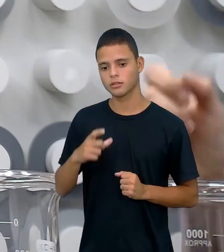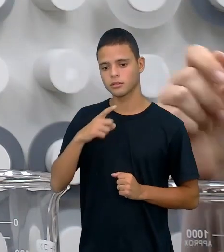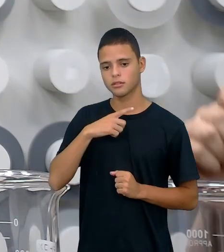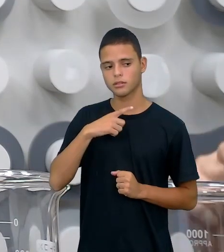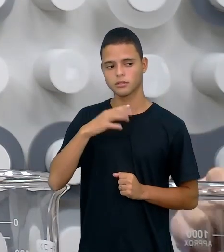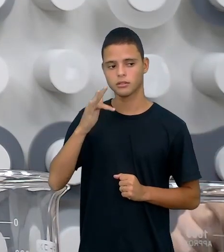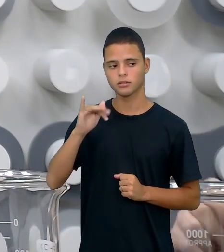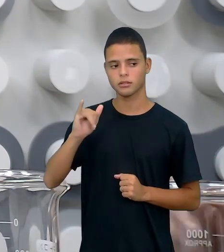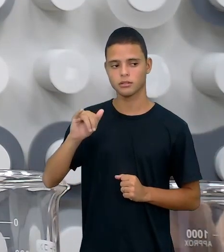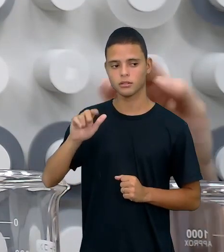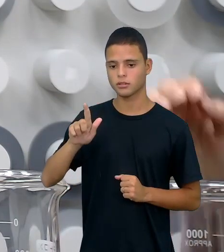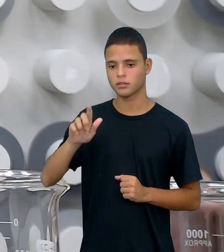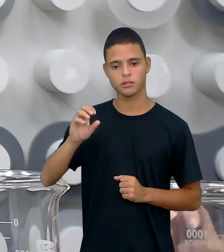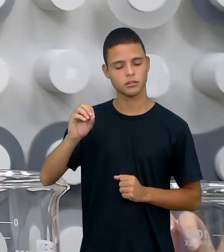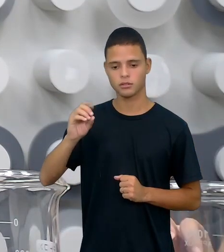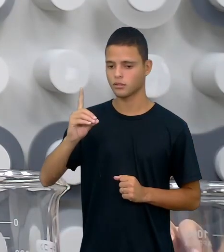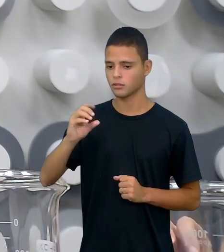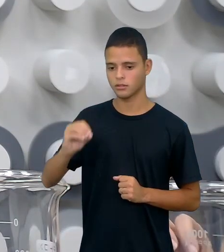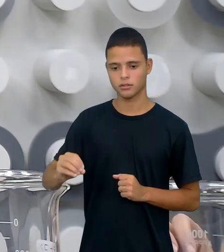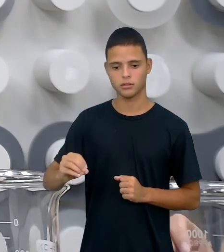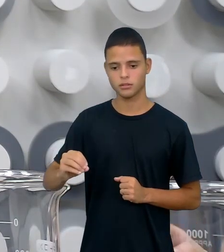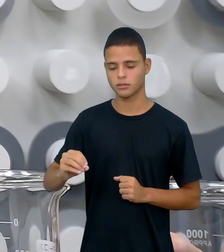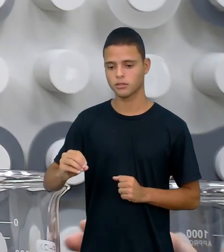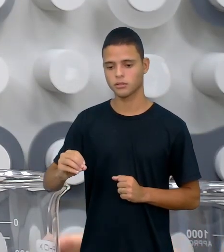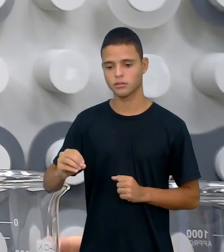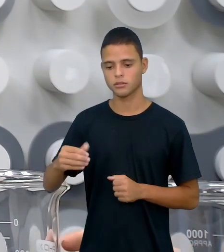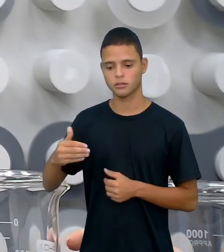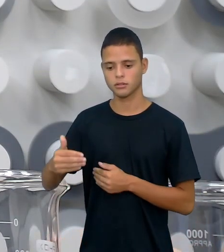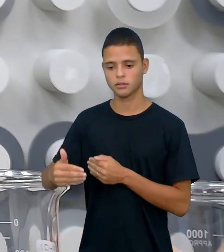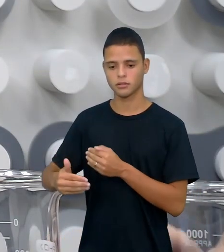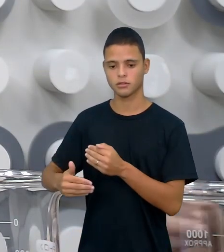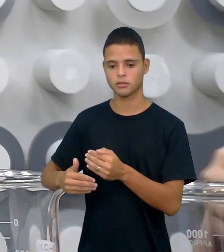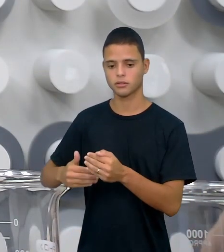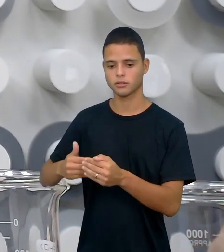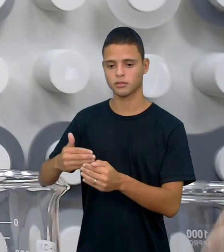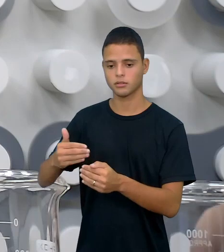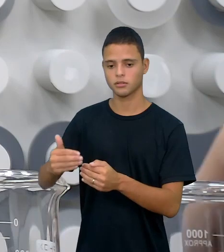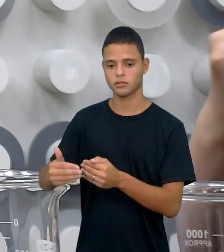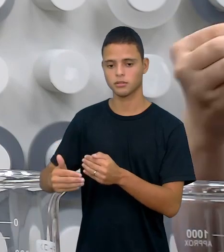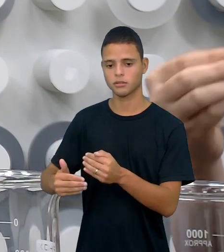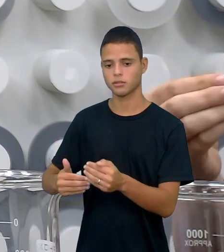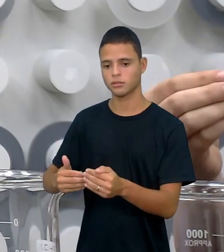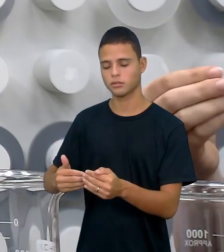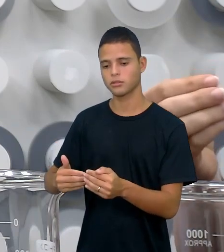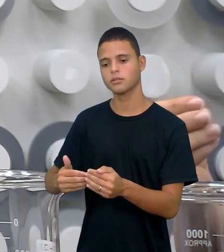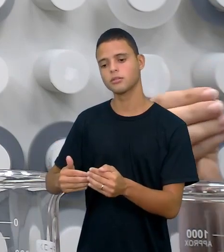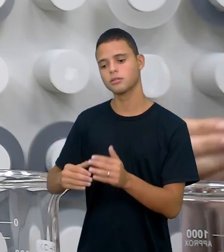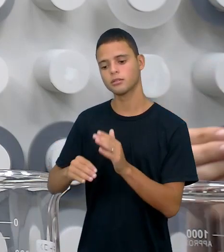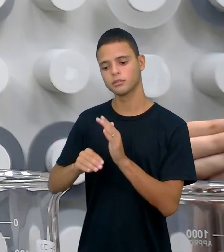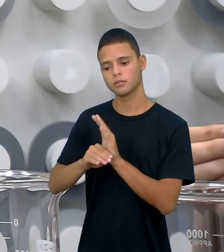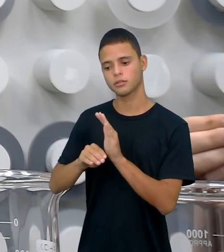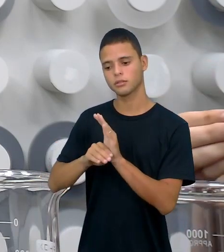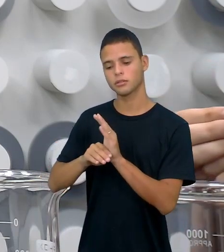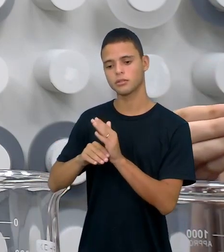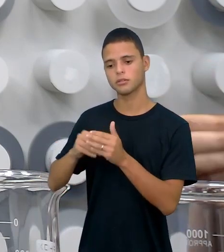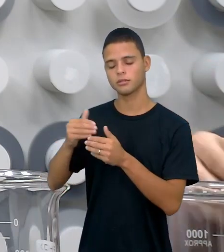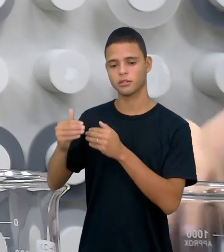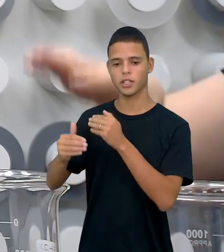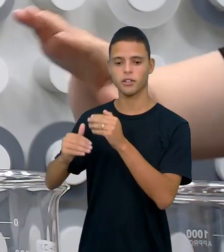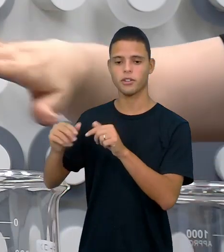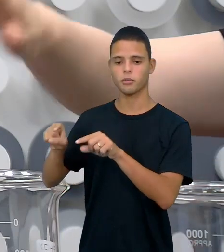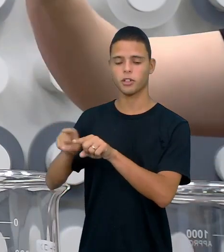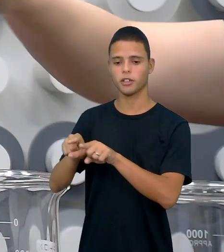é localizado ao longo do tubo digestório ou do tubo digestivo e ele auxilia no processo de